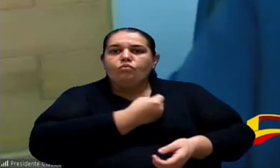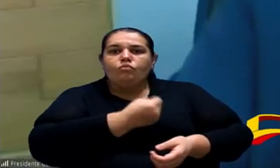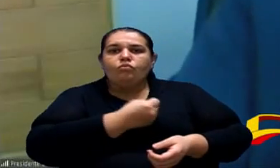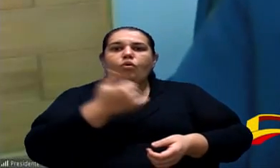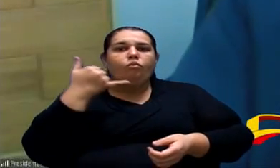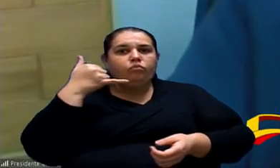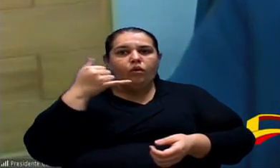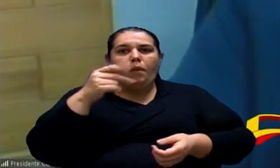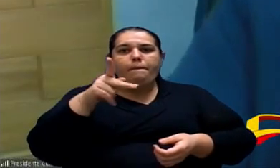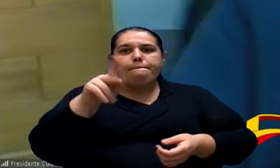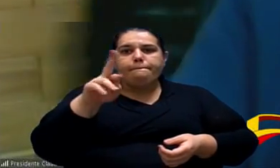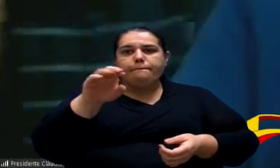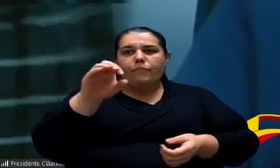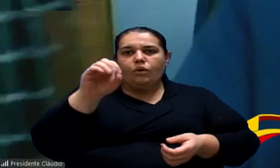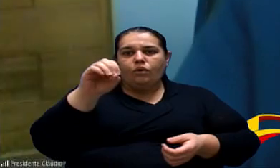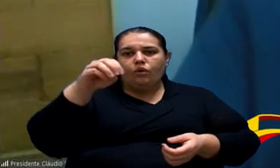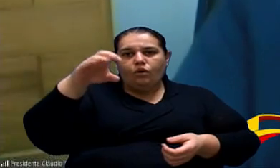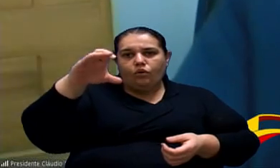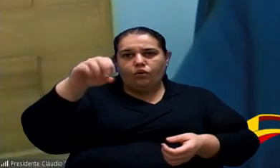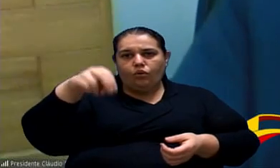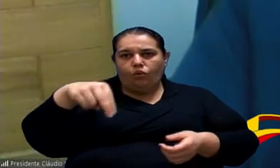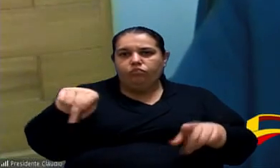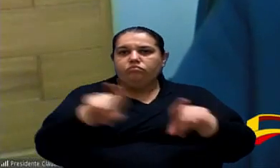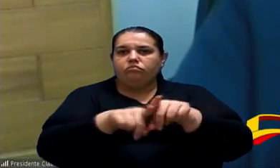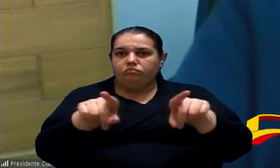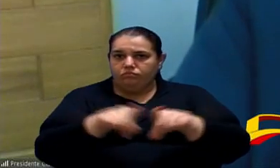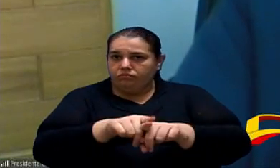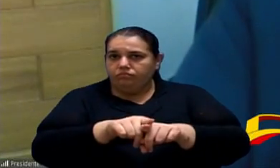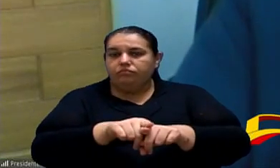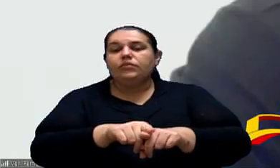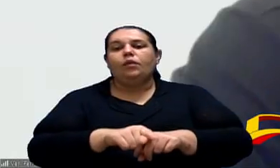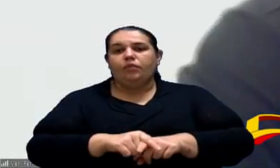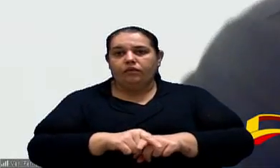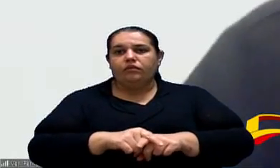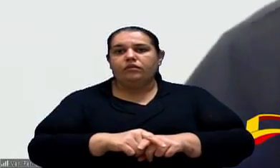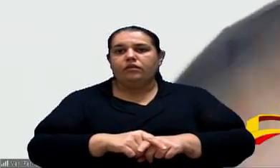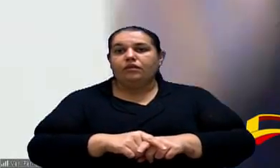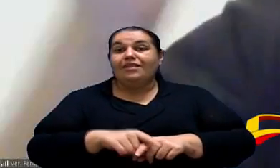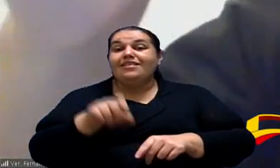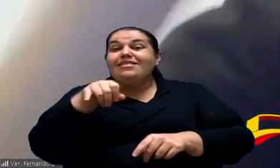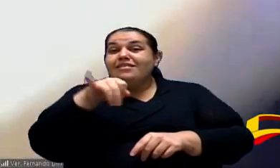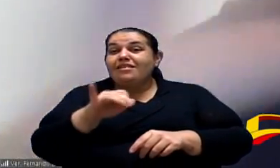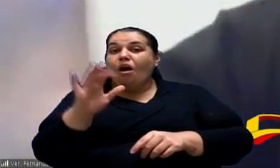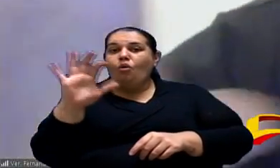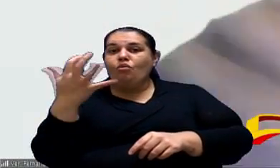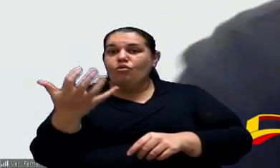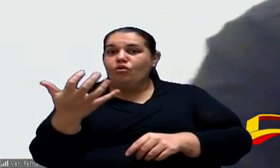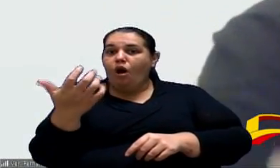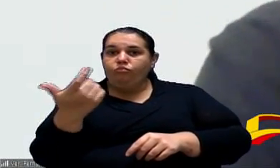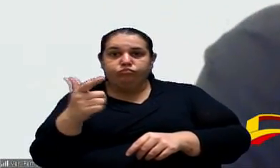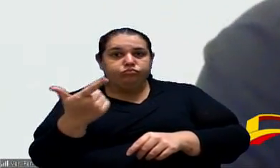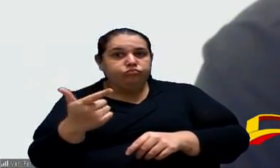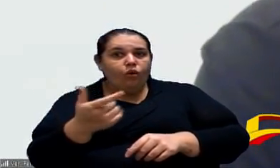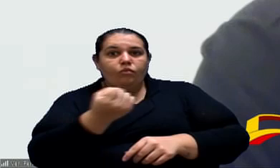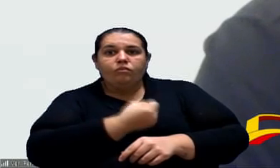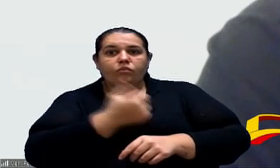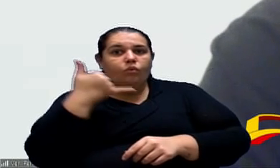tudo lá, os termos da lei e tal, tal, mas tem que constar o... Em caso de descumprimento, o PROCON e o